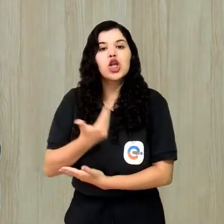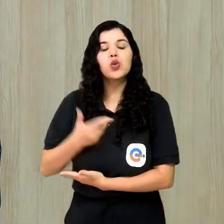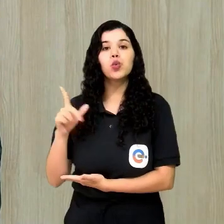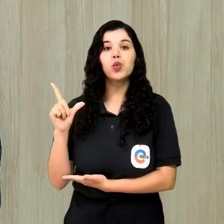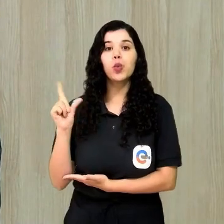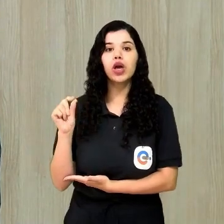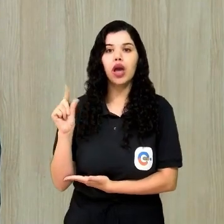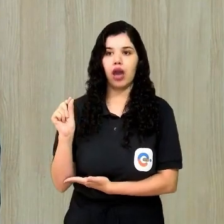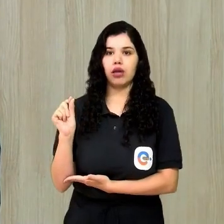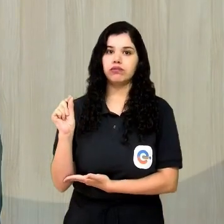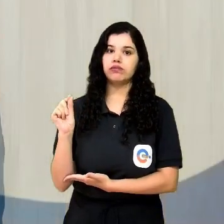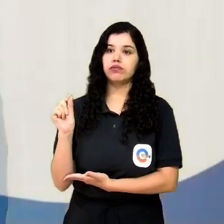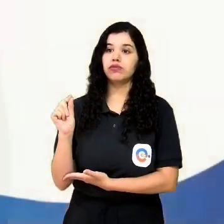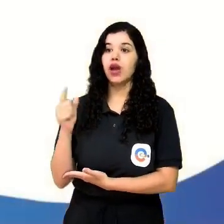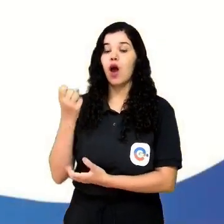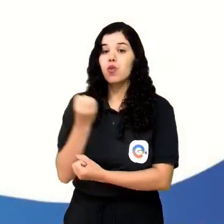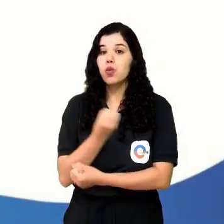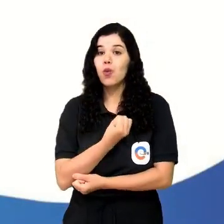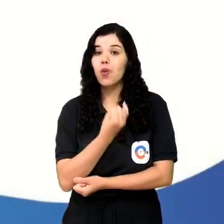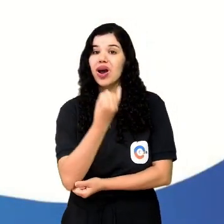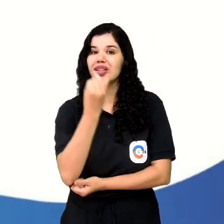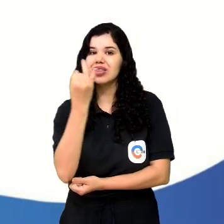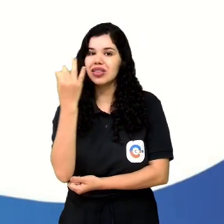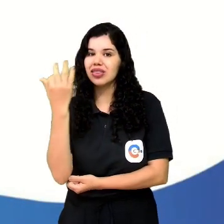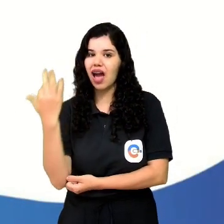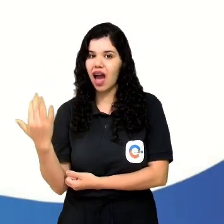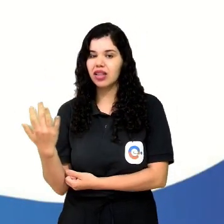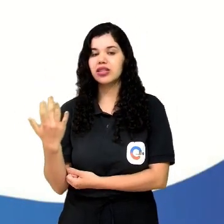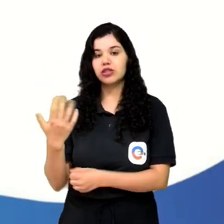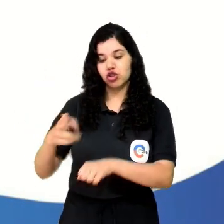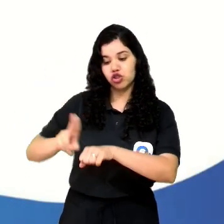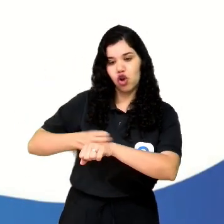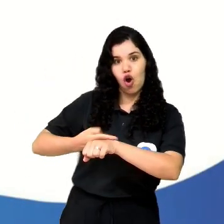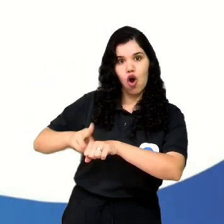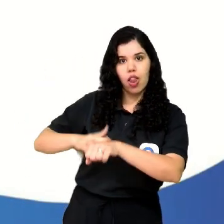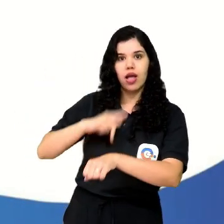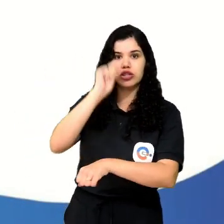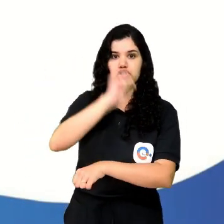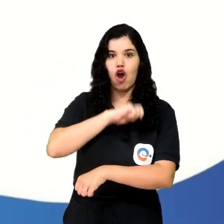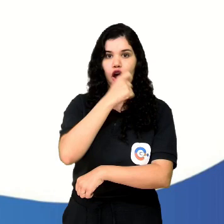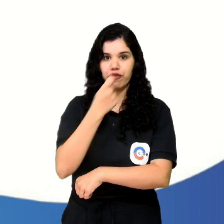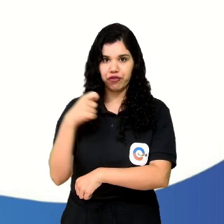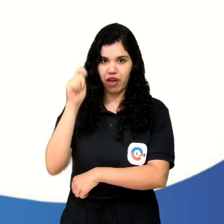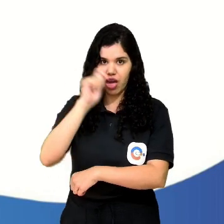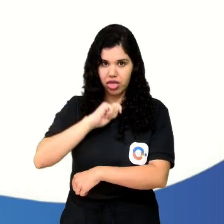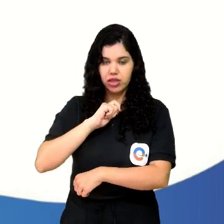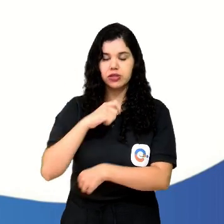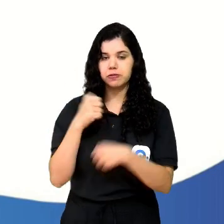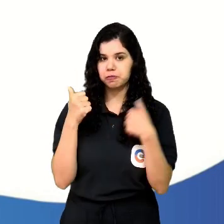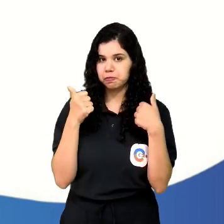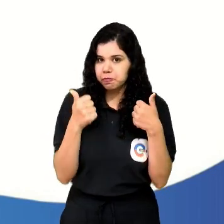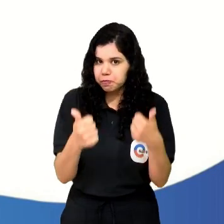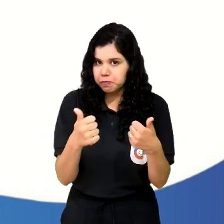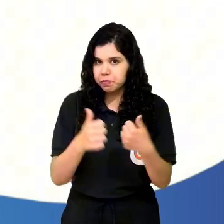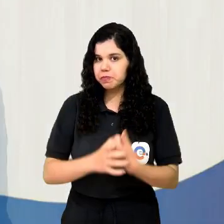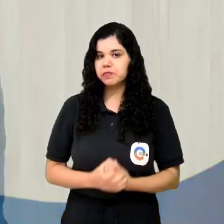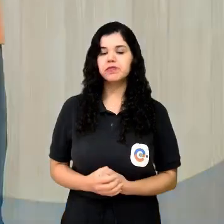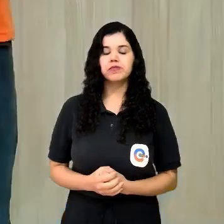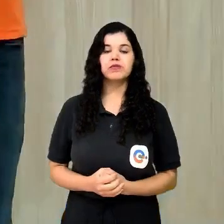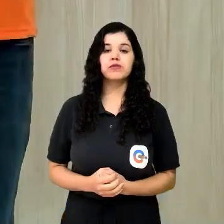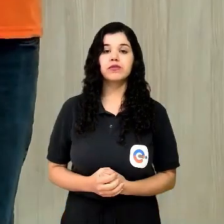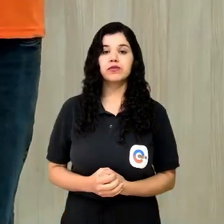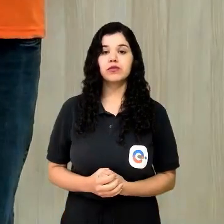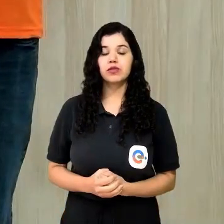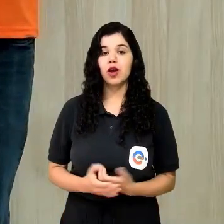questão quer isso aqui, ó. A quantidade de sorvete de chocolate, do sabor chocolate, tá? Então vamos